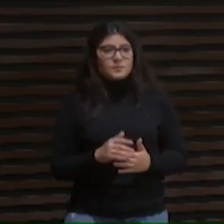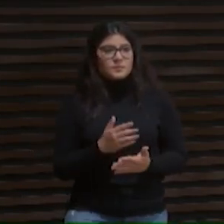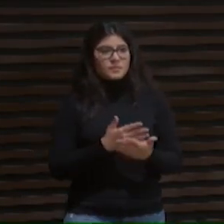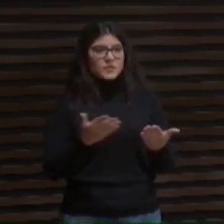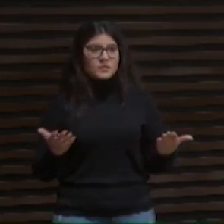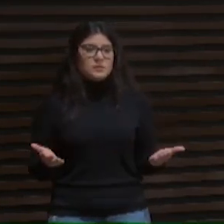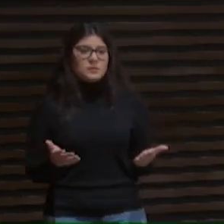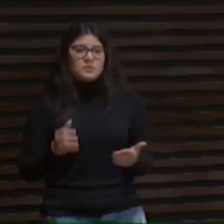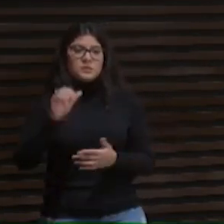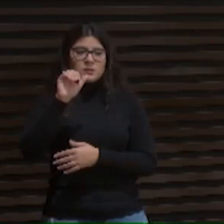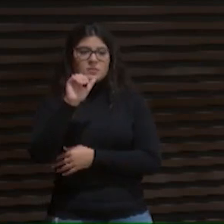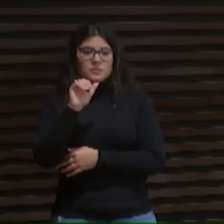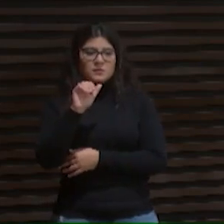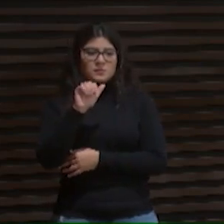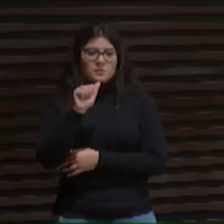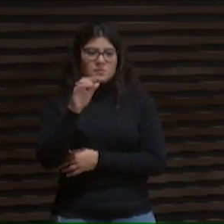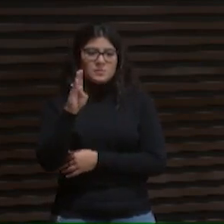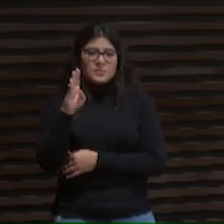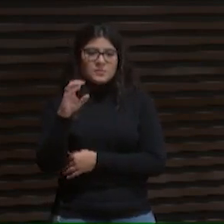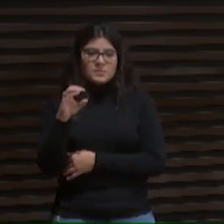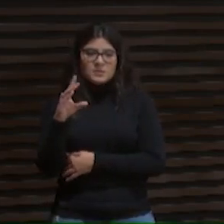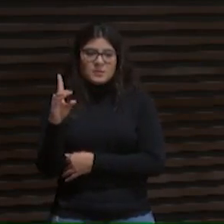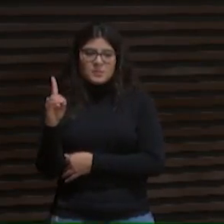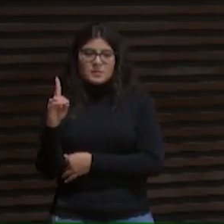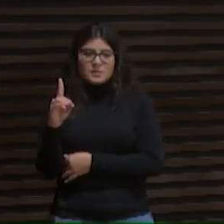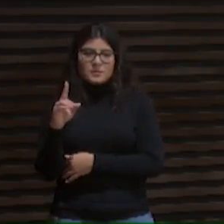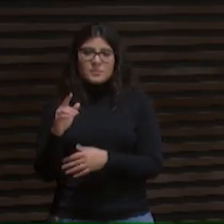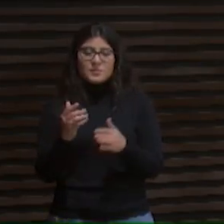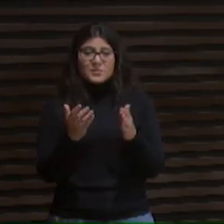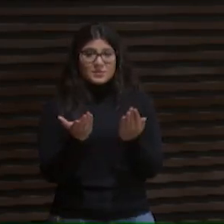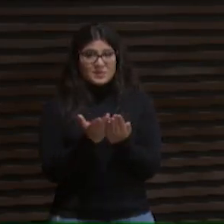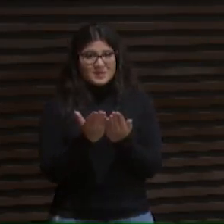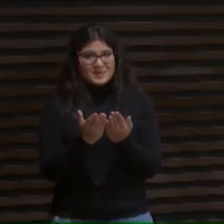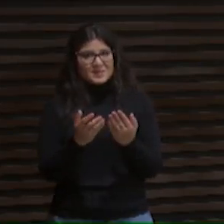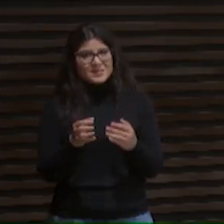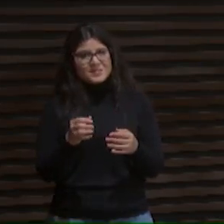o ABCD do cristão é obedecer.